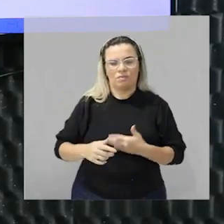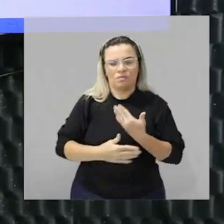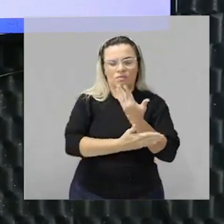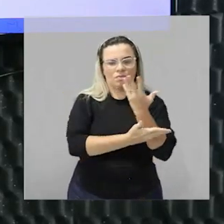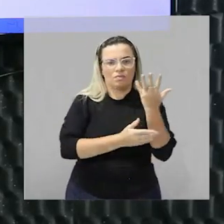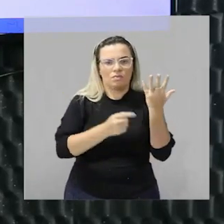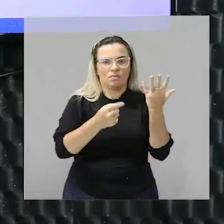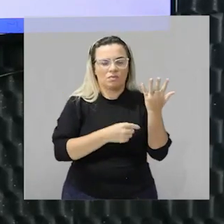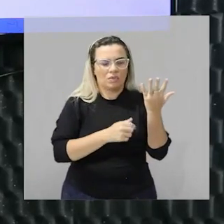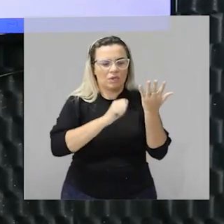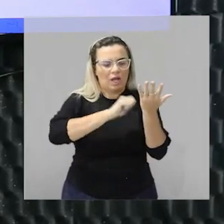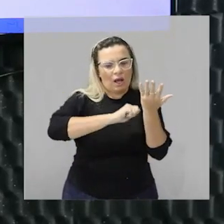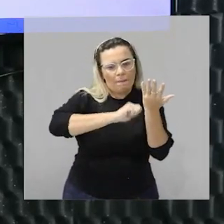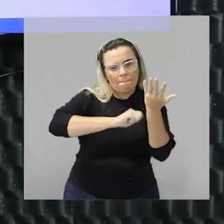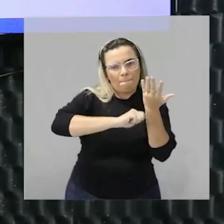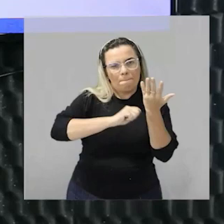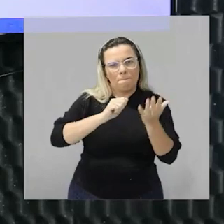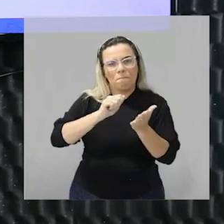aquela região,